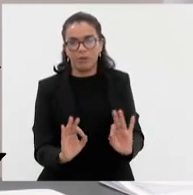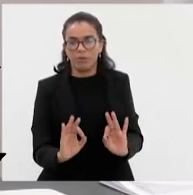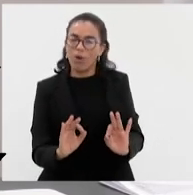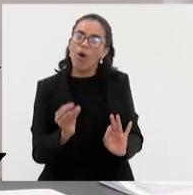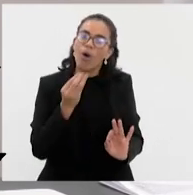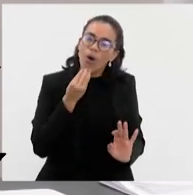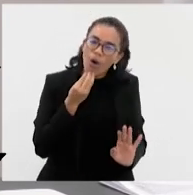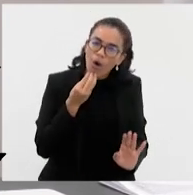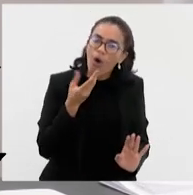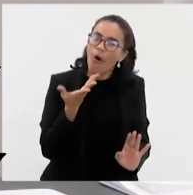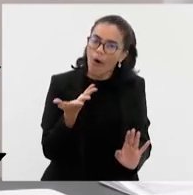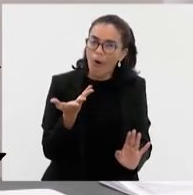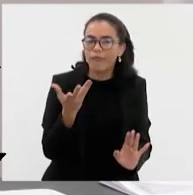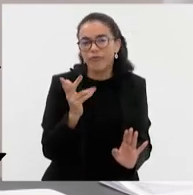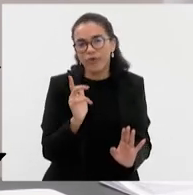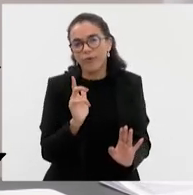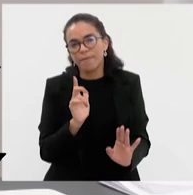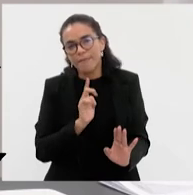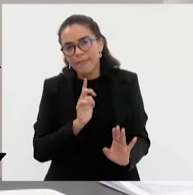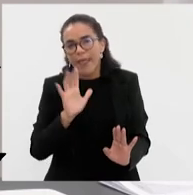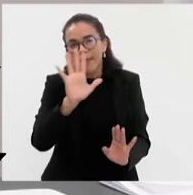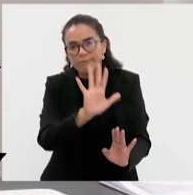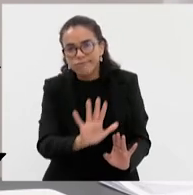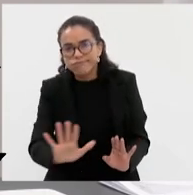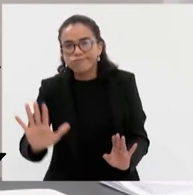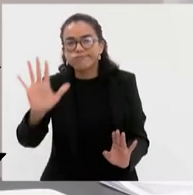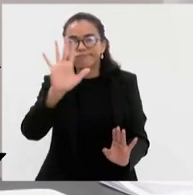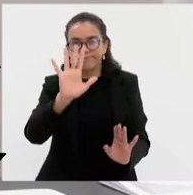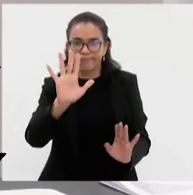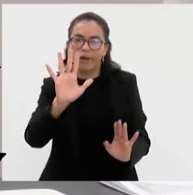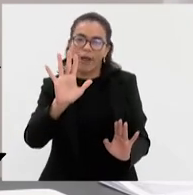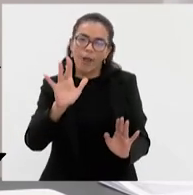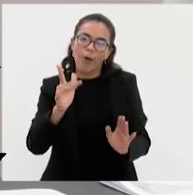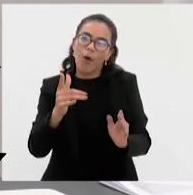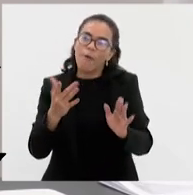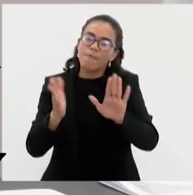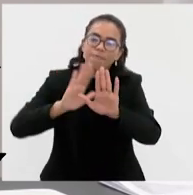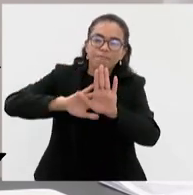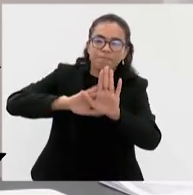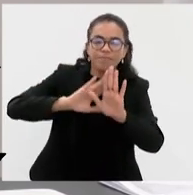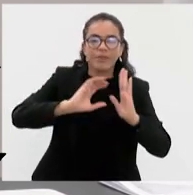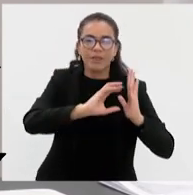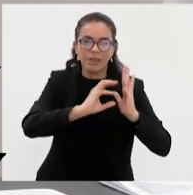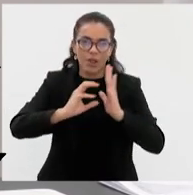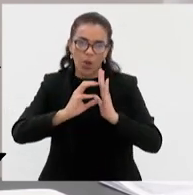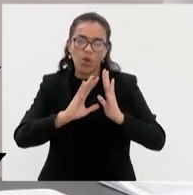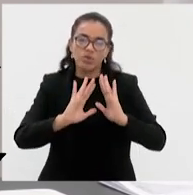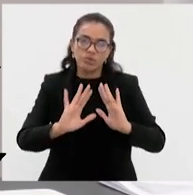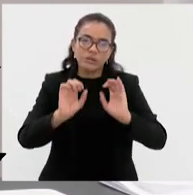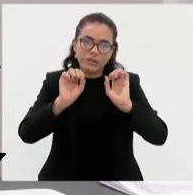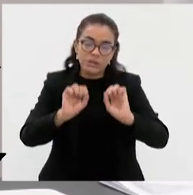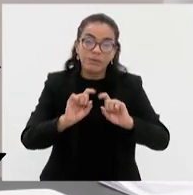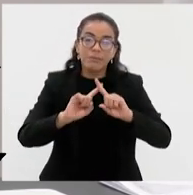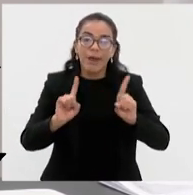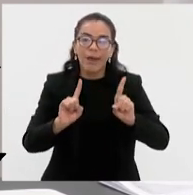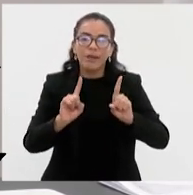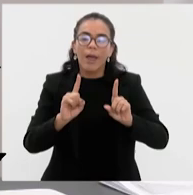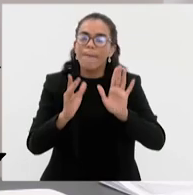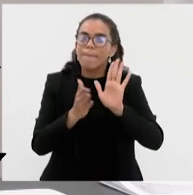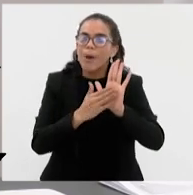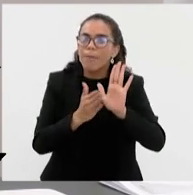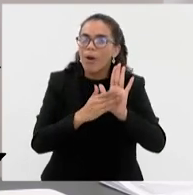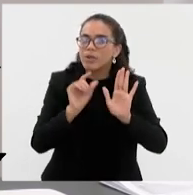claro que é um tema que está envolto em todo um arcabouço ideológico, mas, na realidade, a proposta é um